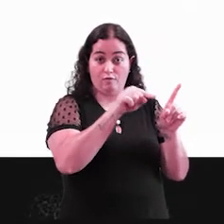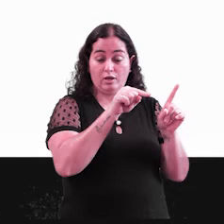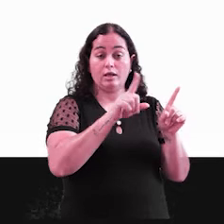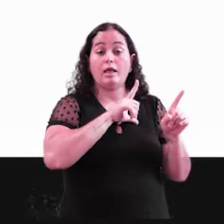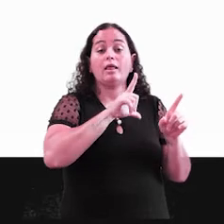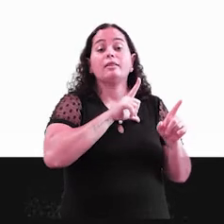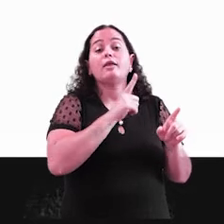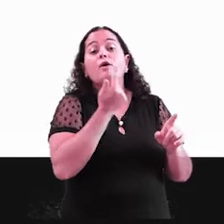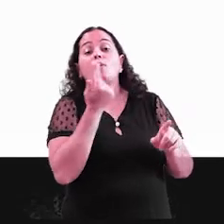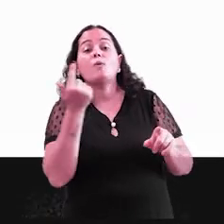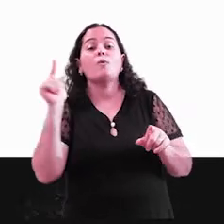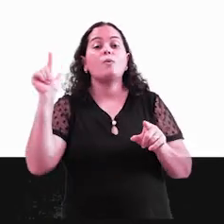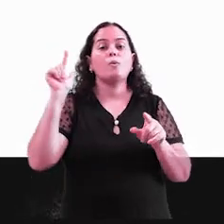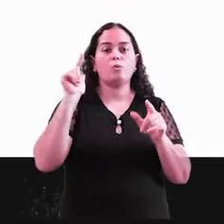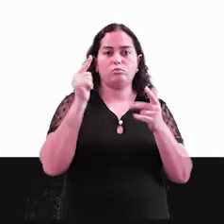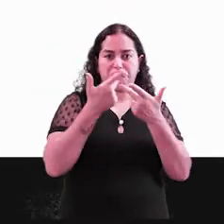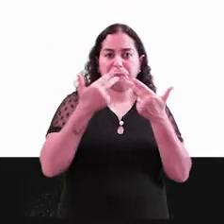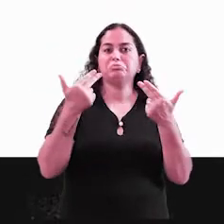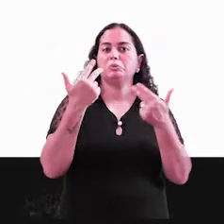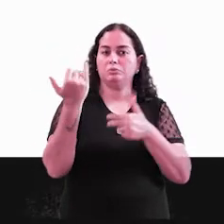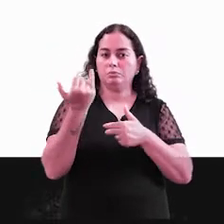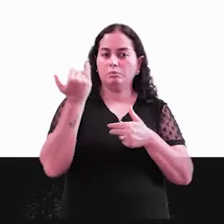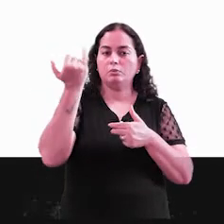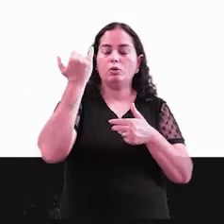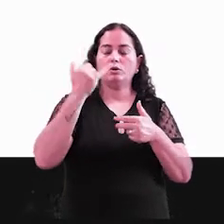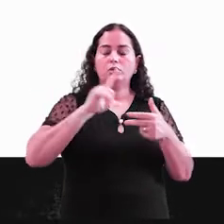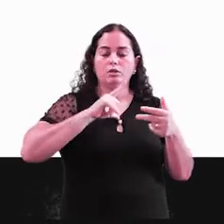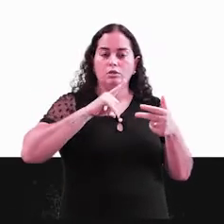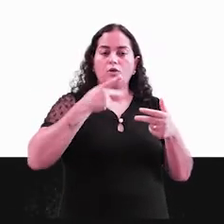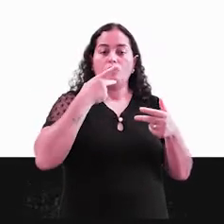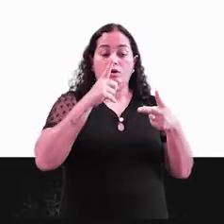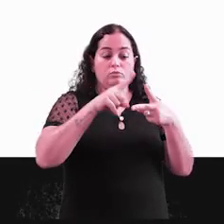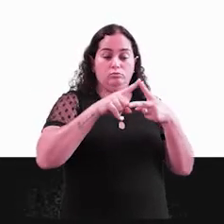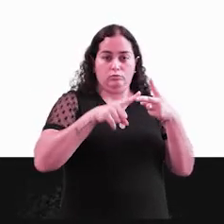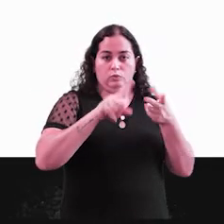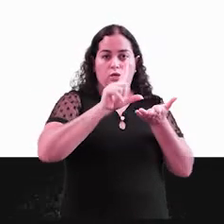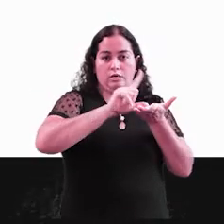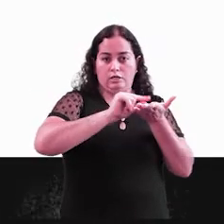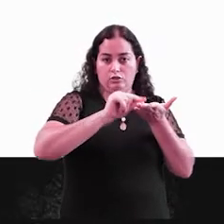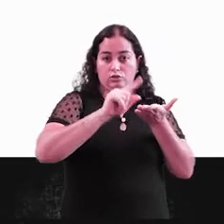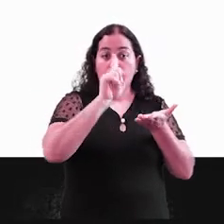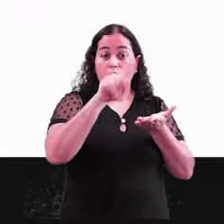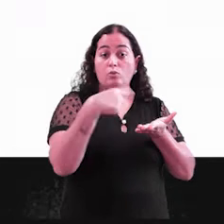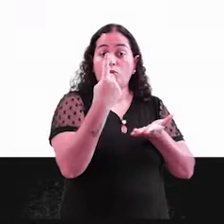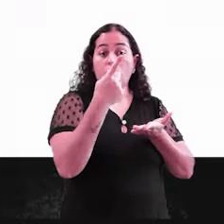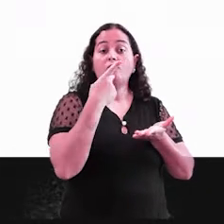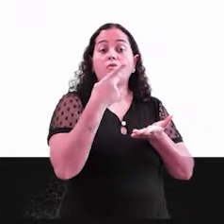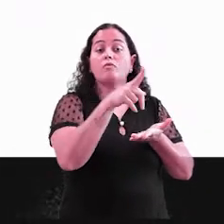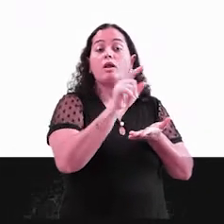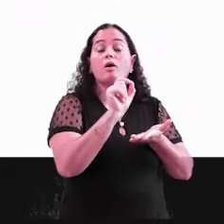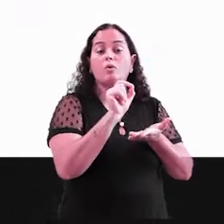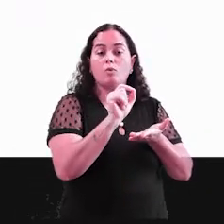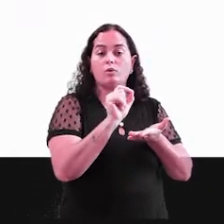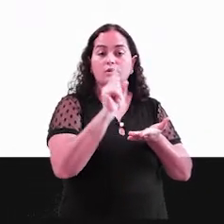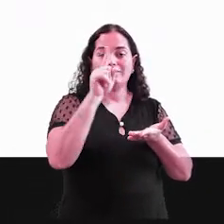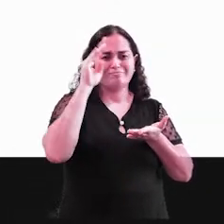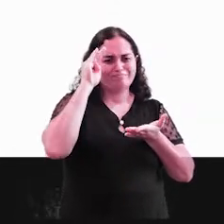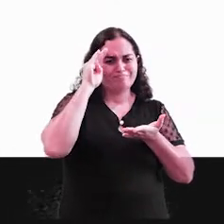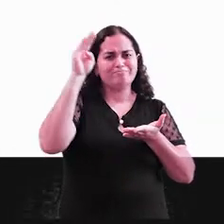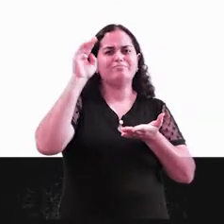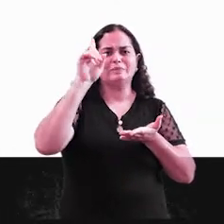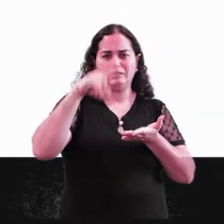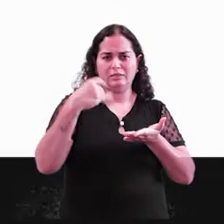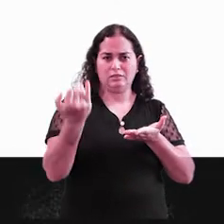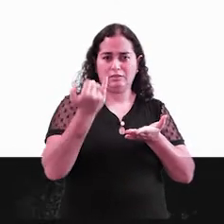coloca outras providências, e eu destaco dois artigos, um que vai dizer que é princípio fundamental